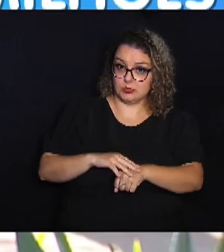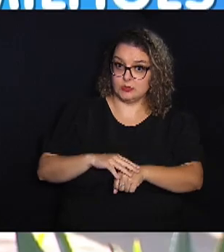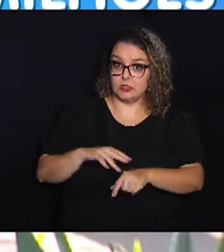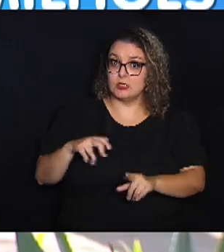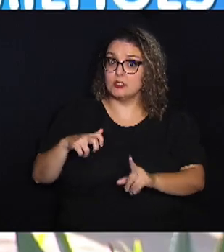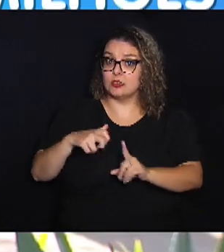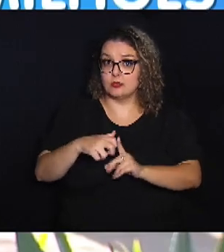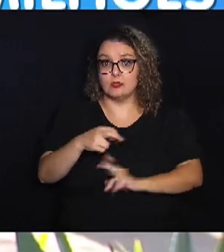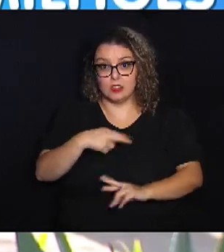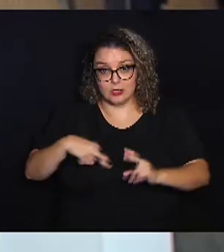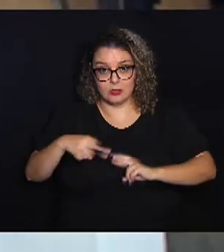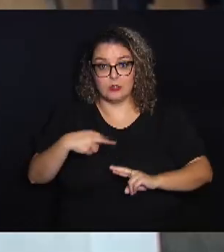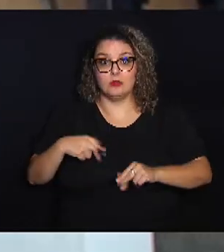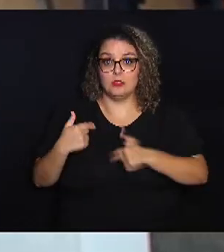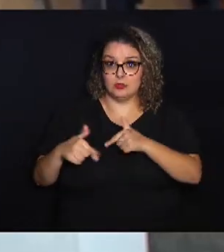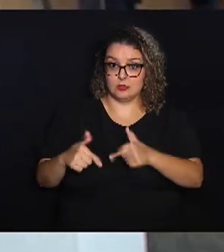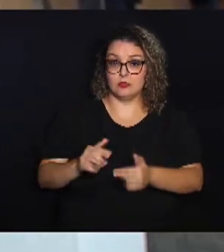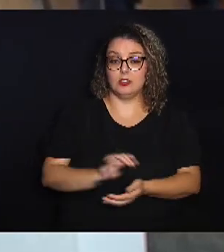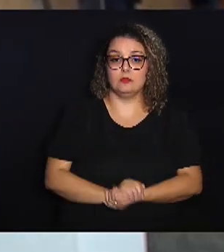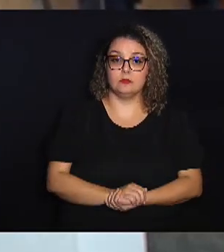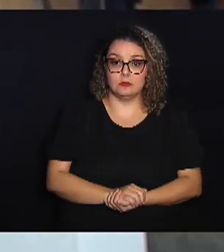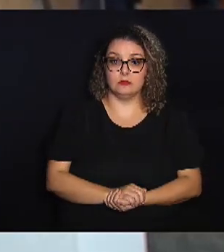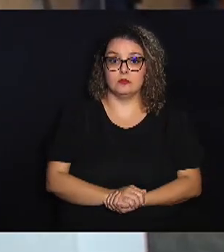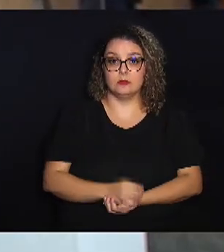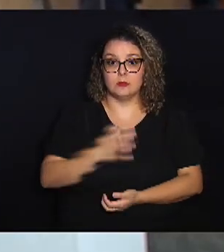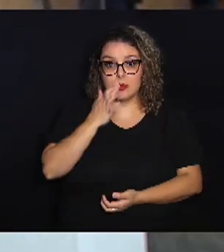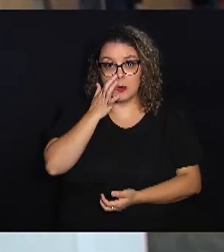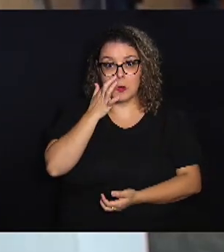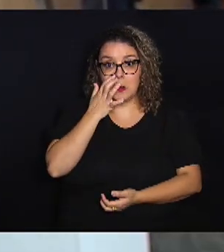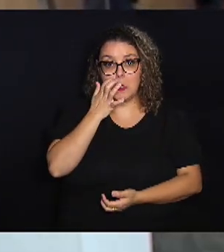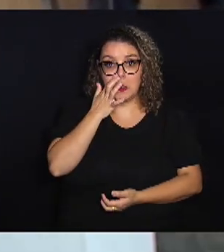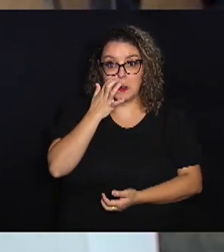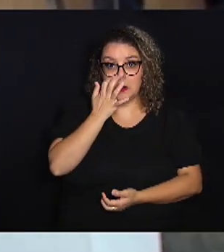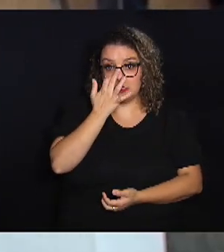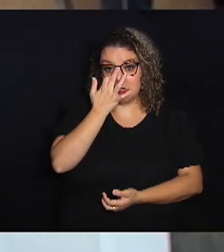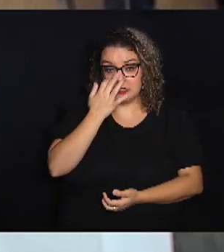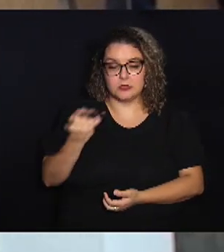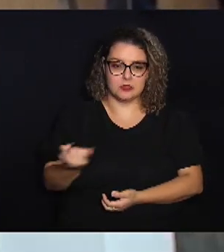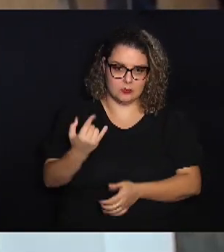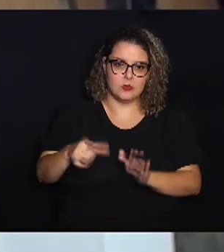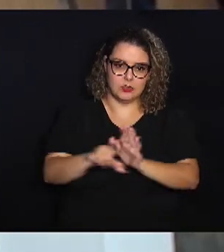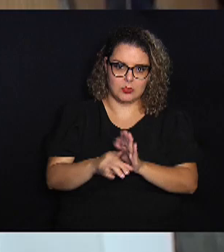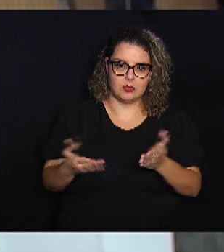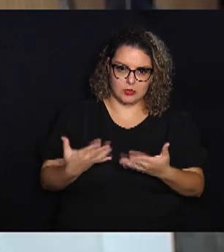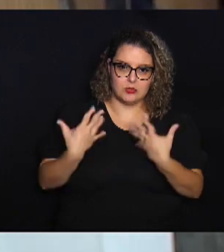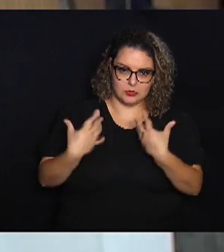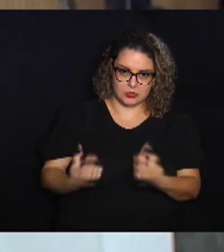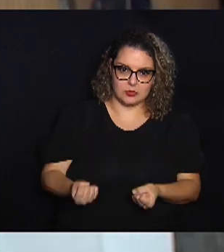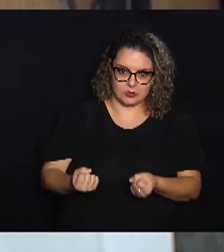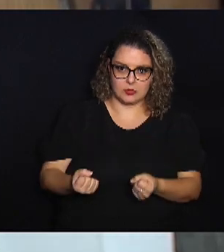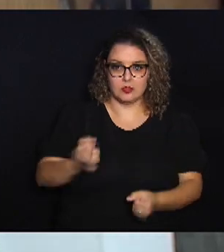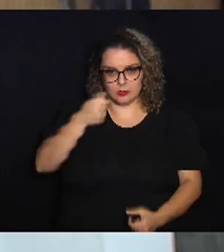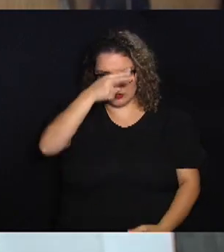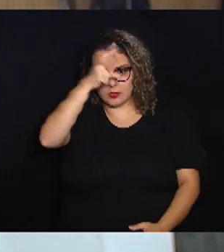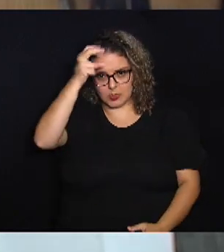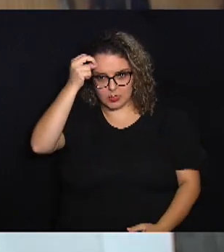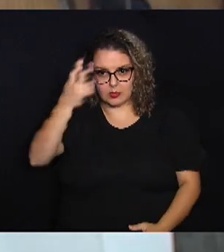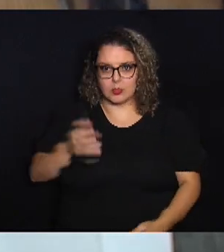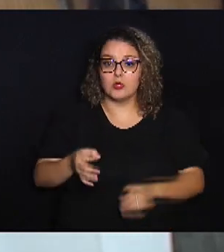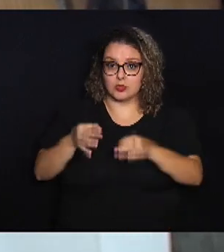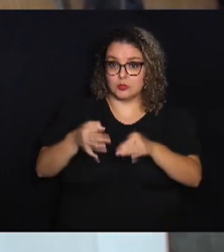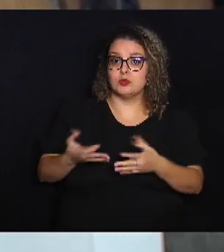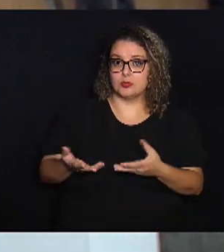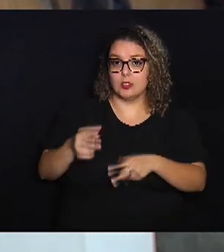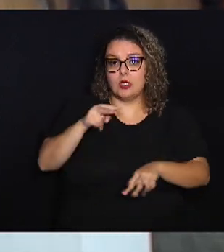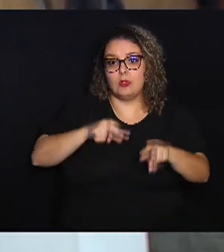acidentes relacionados ao trabalho. Nessa importante lei, que hoje foi sancionada pelo prefeito, justamente isso,